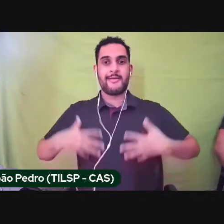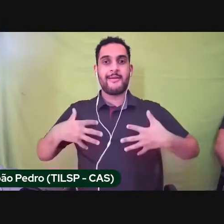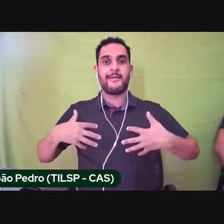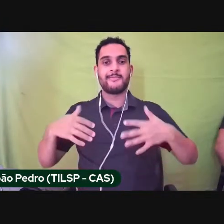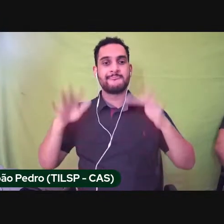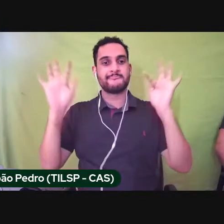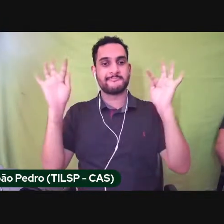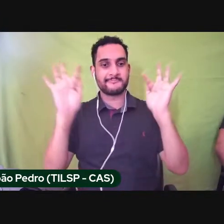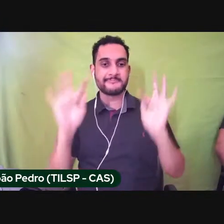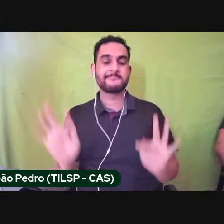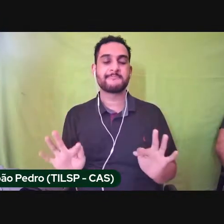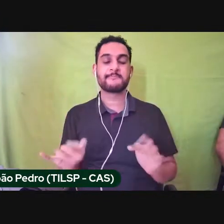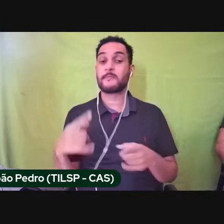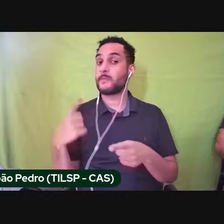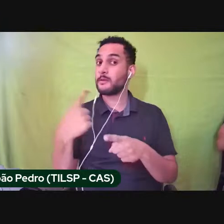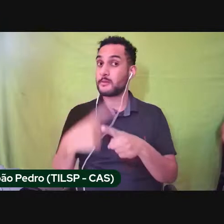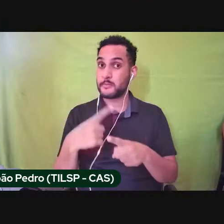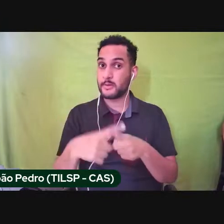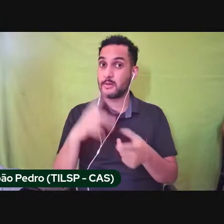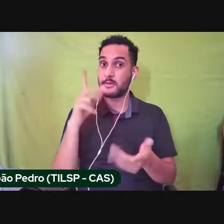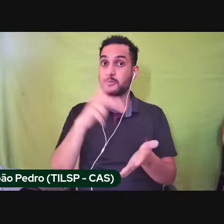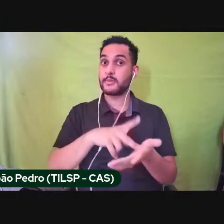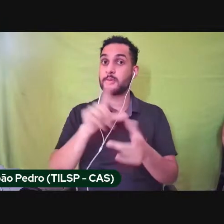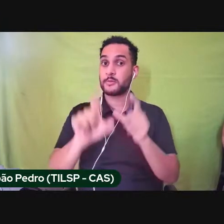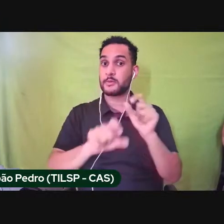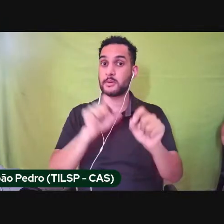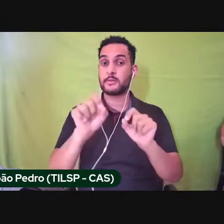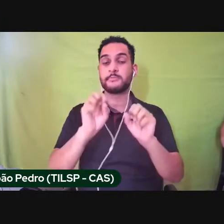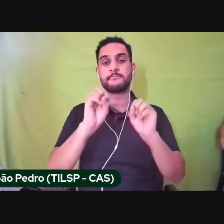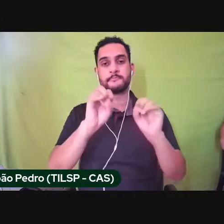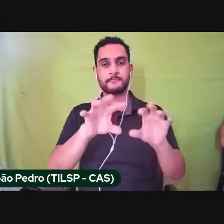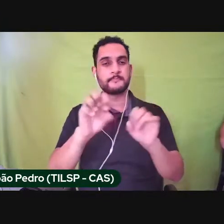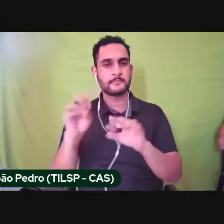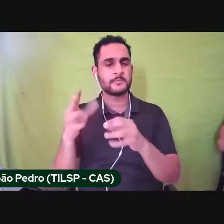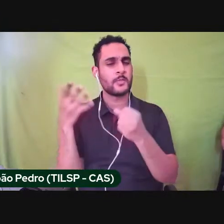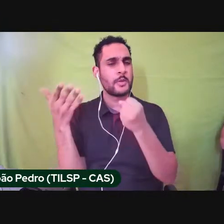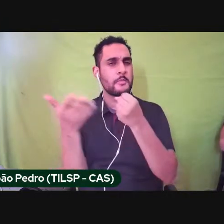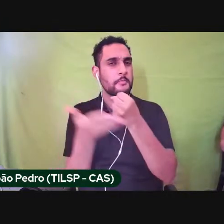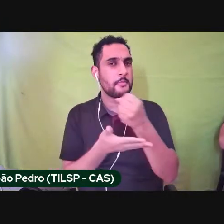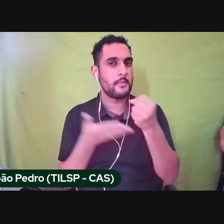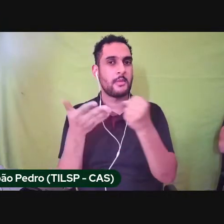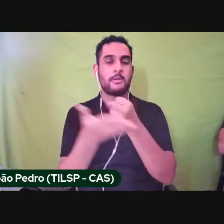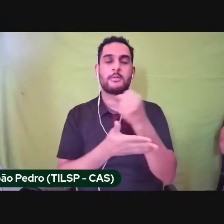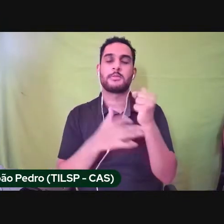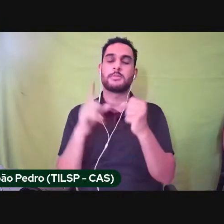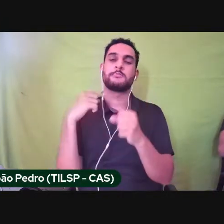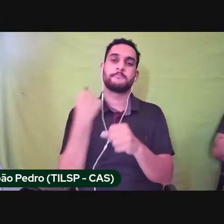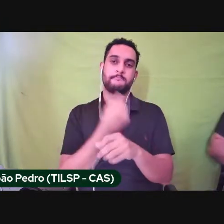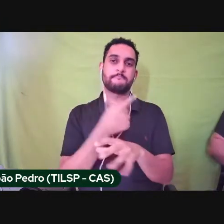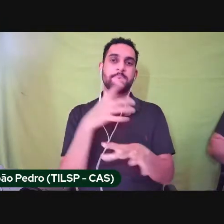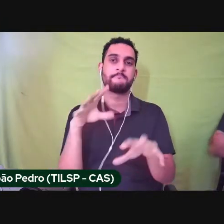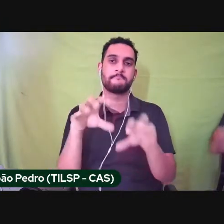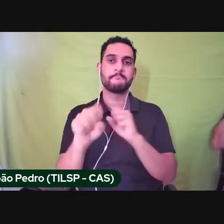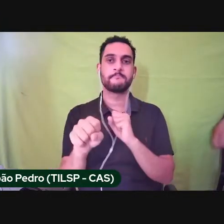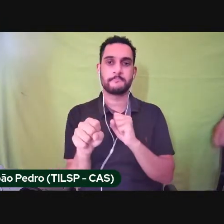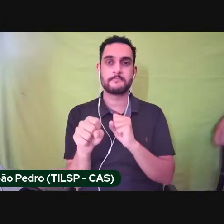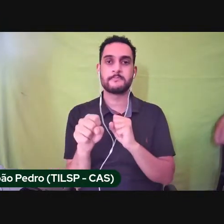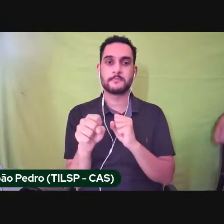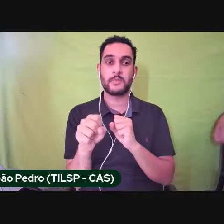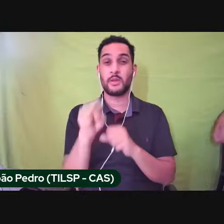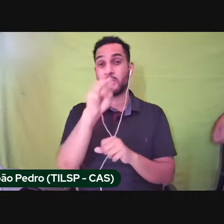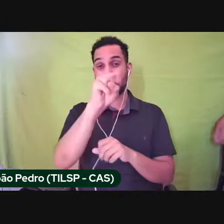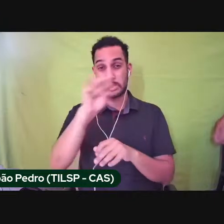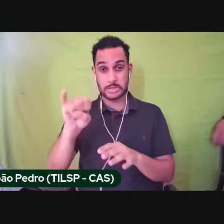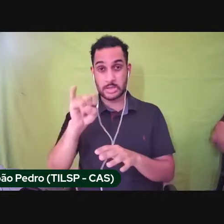lisonjeados, porque, realmente, a educação ela é a base da nossa formação. Sem a